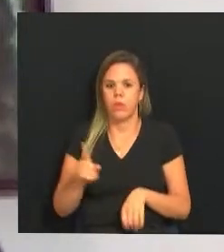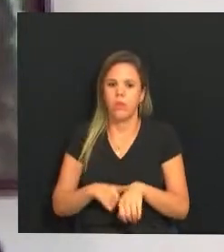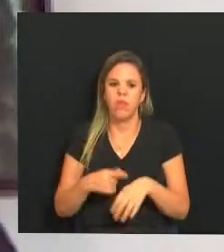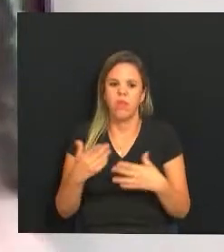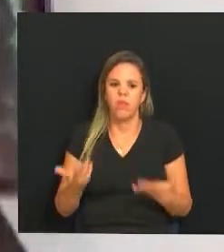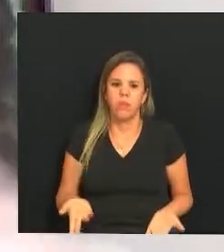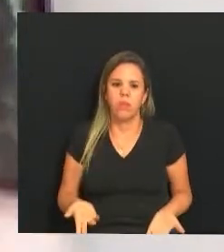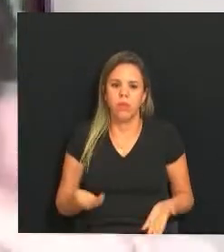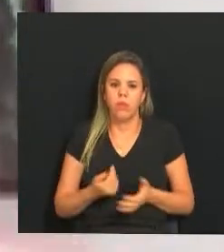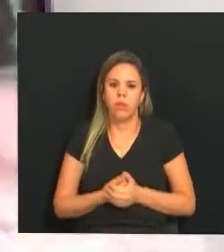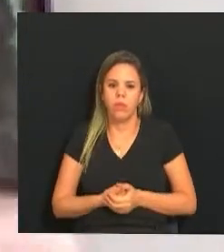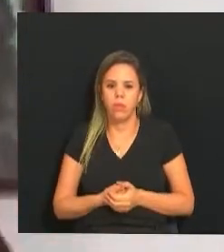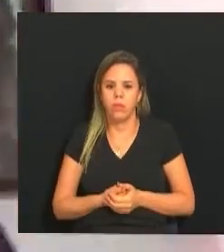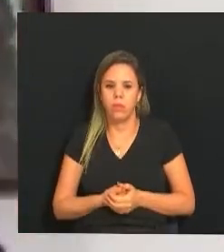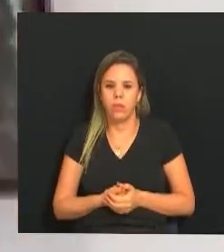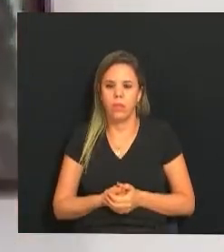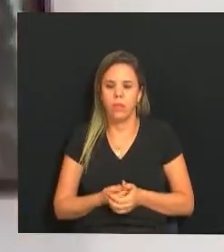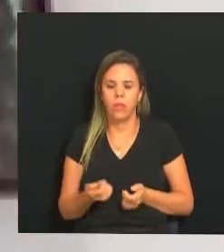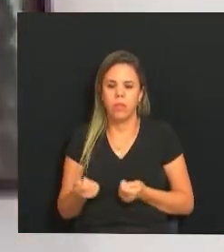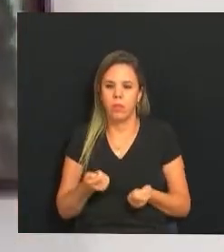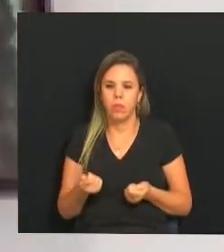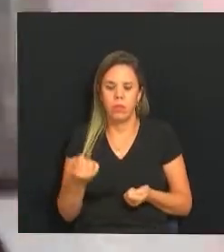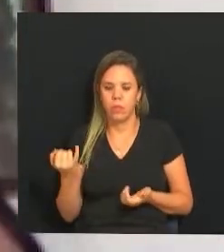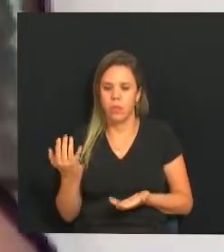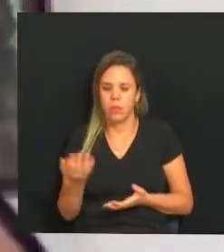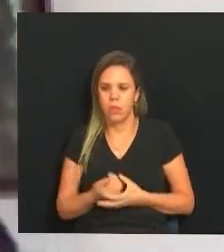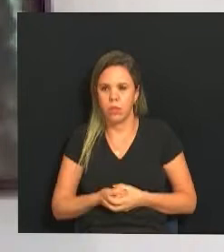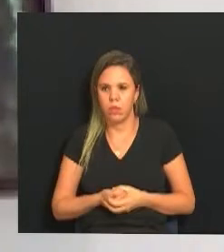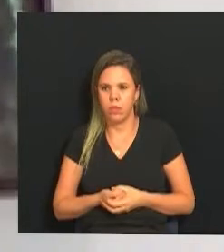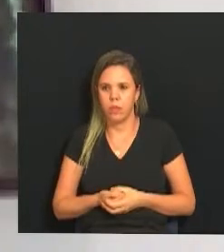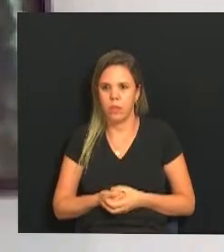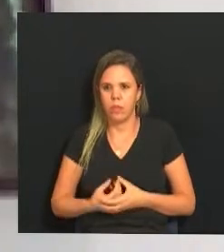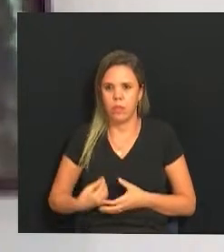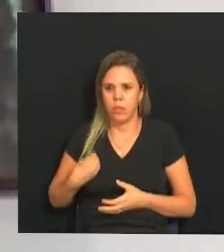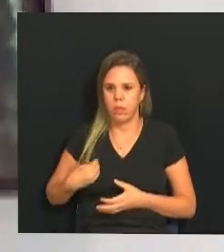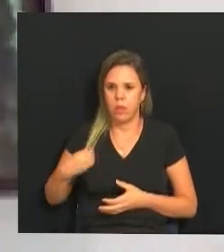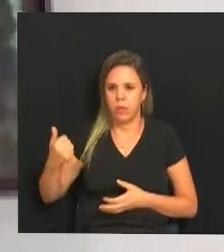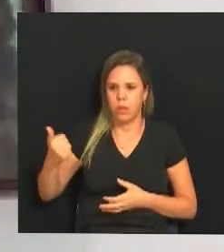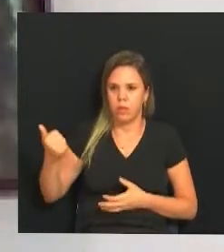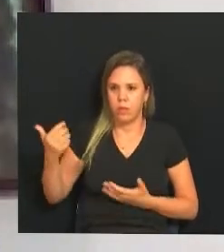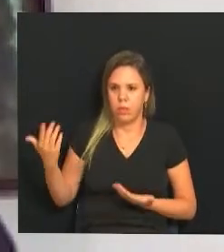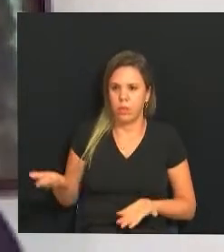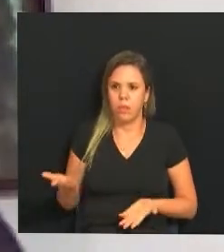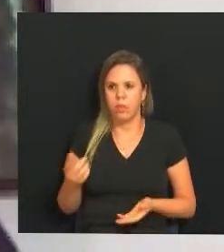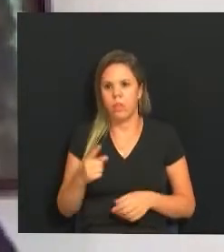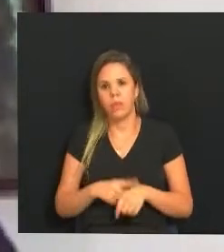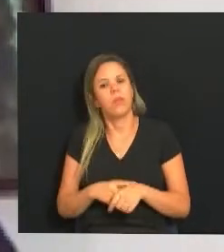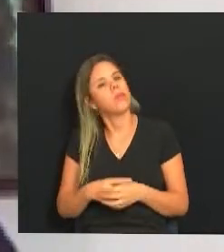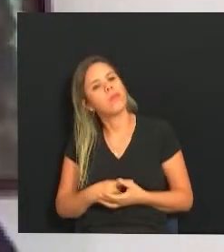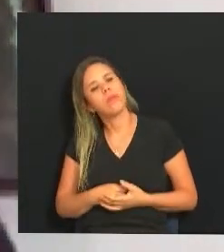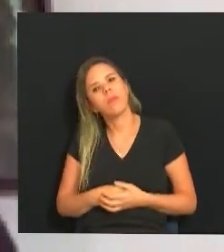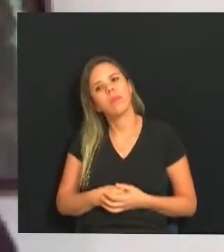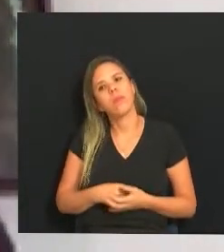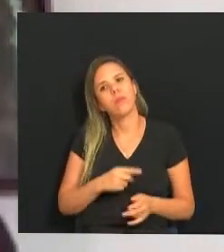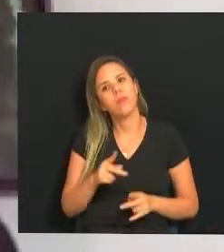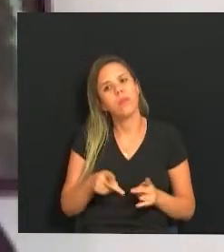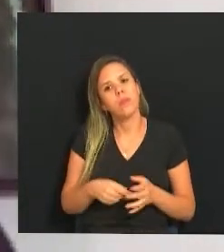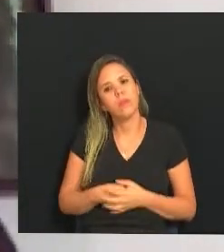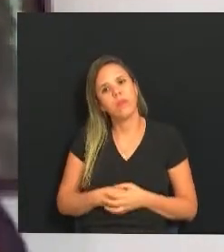até pela questão ali da ponderação da importância, né? A vida em primeiro momento, o bem-estar das